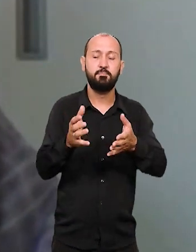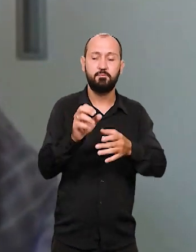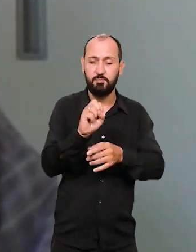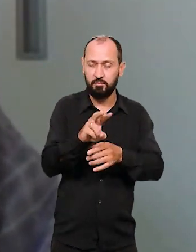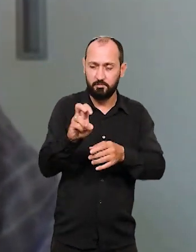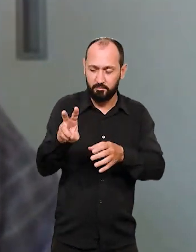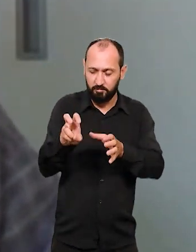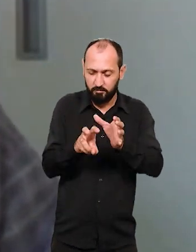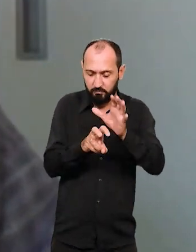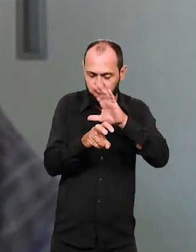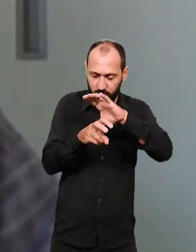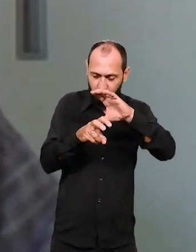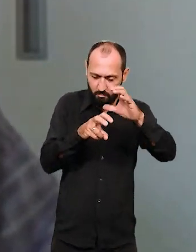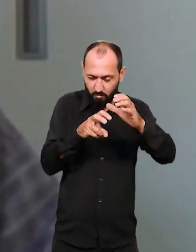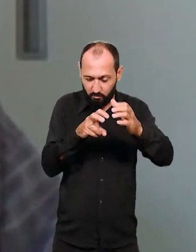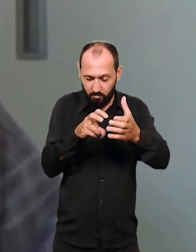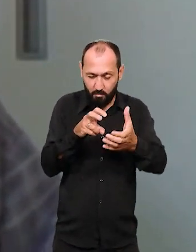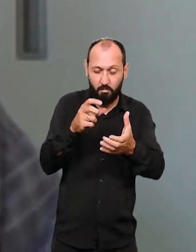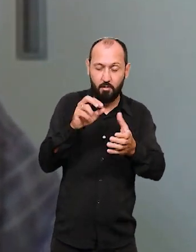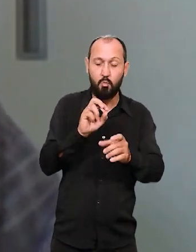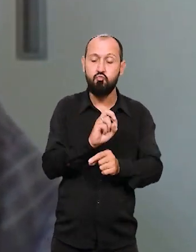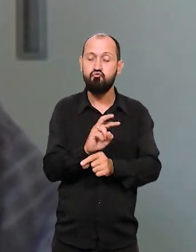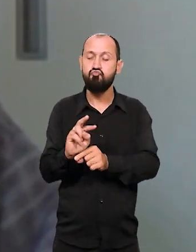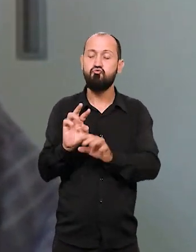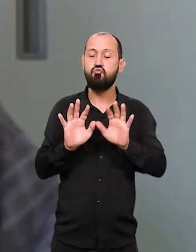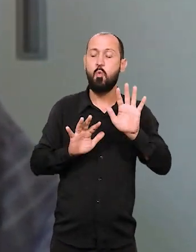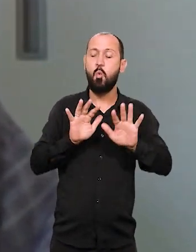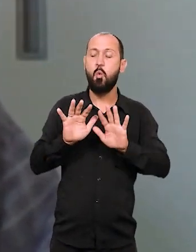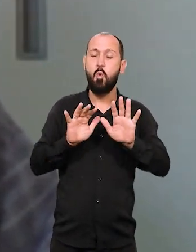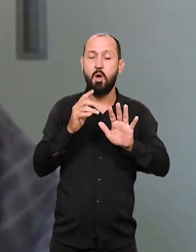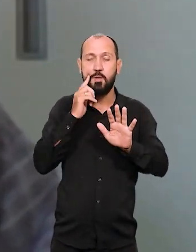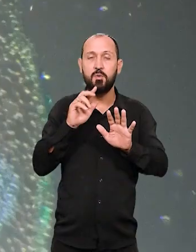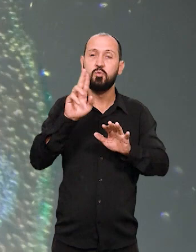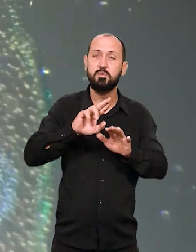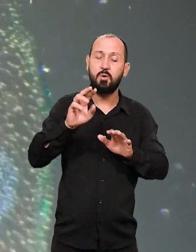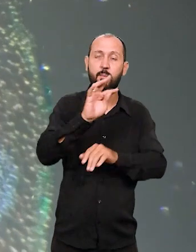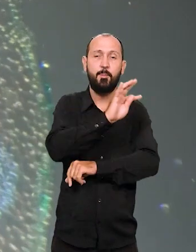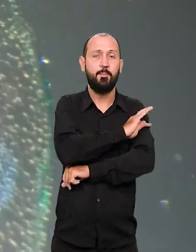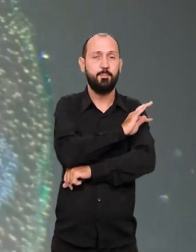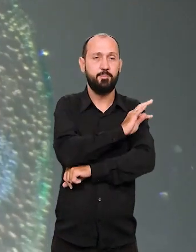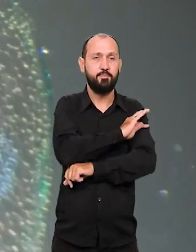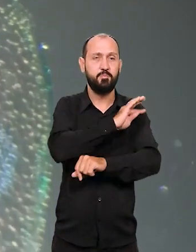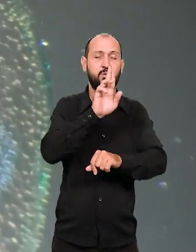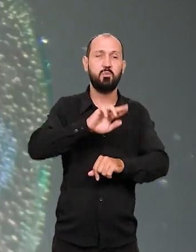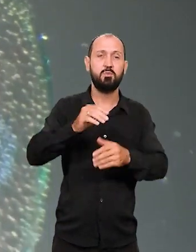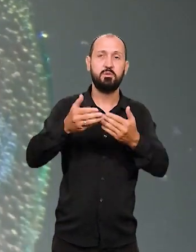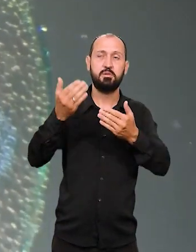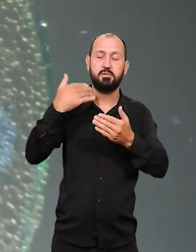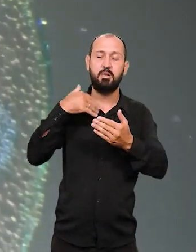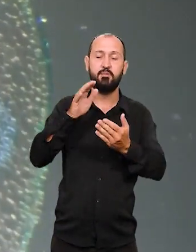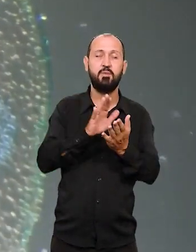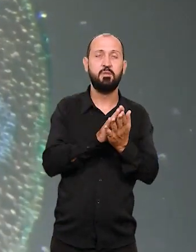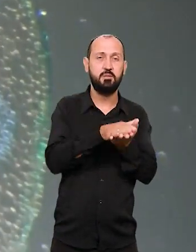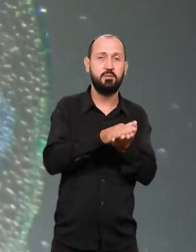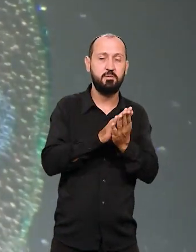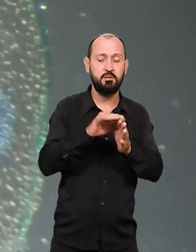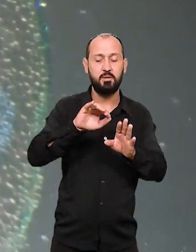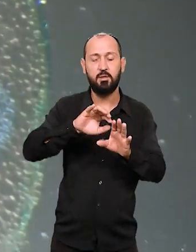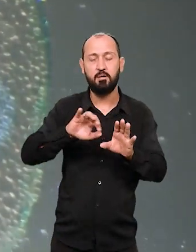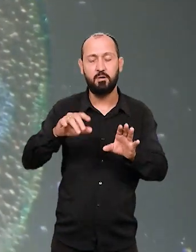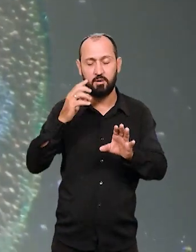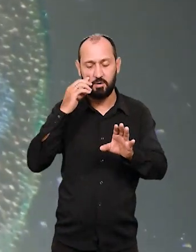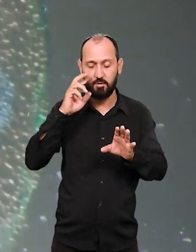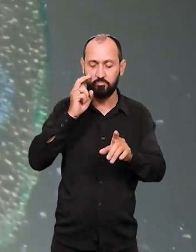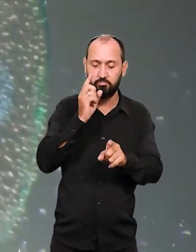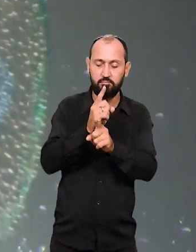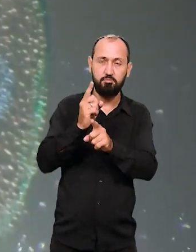possível cultivar esses vírus e adaptar uma técnica que já era muito usada nos bancos de sangue